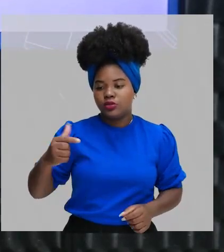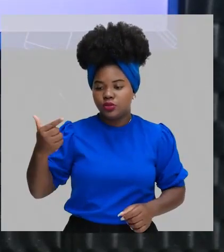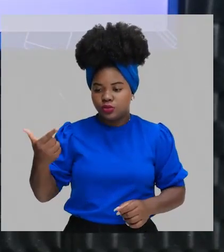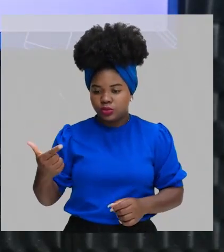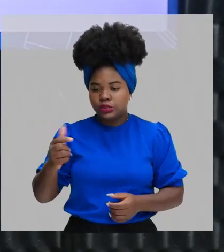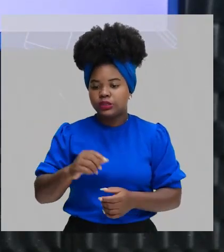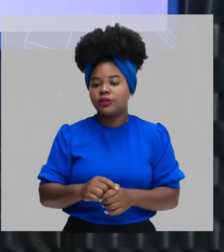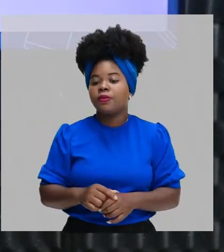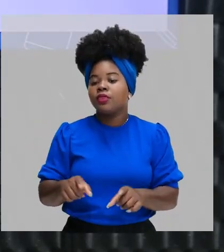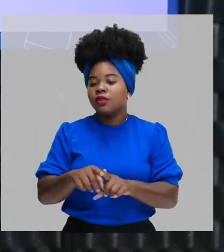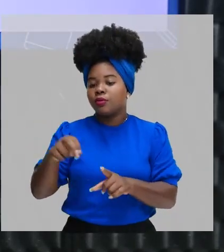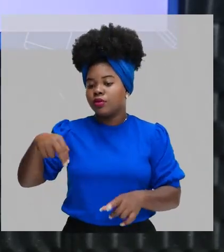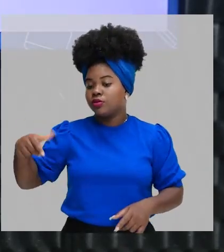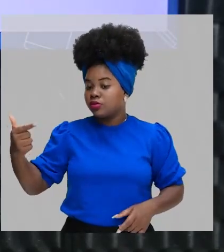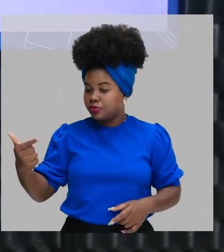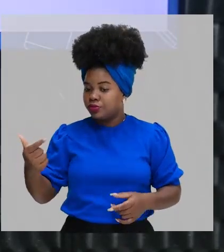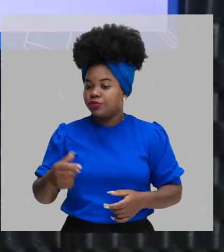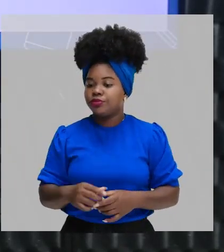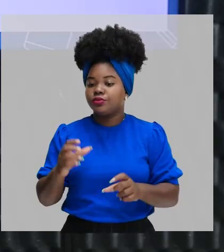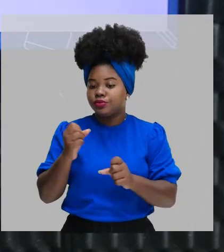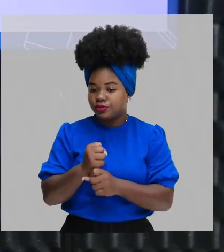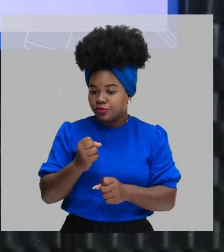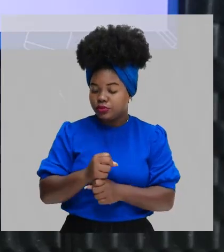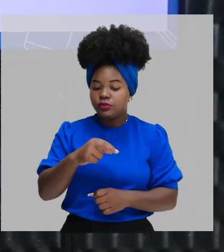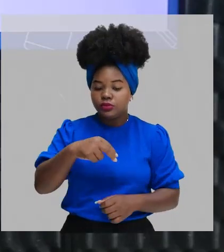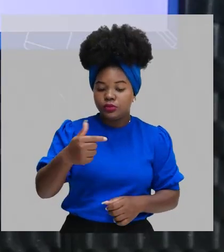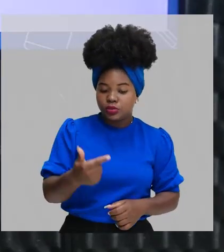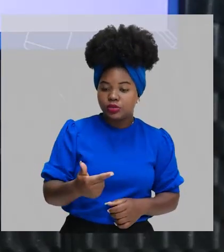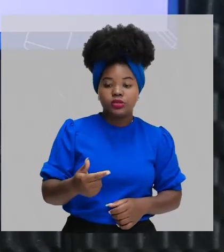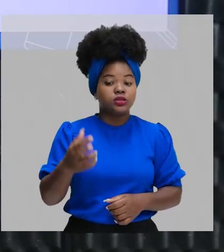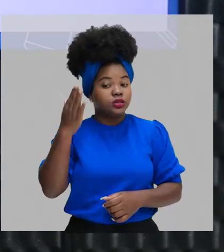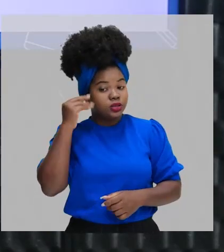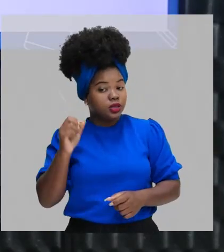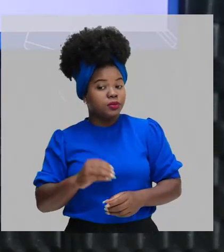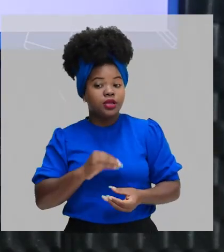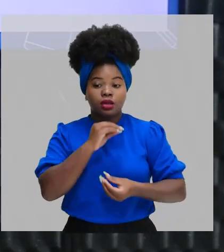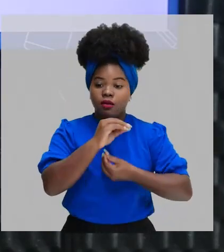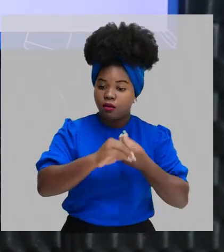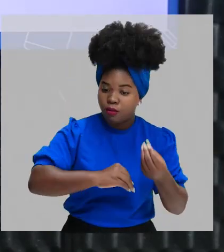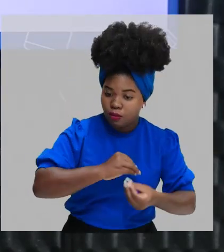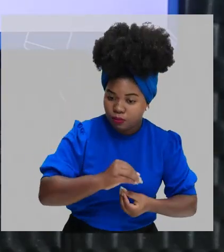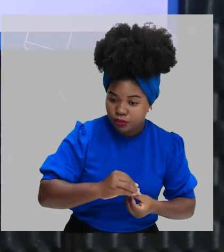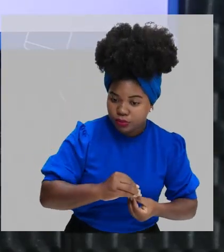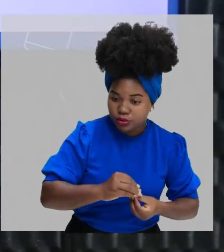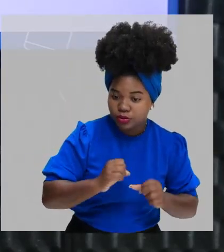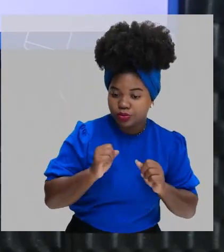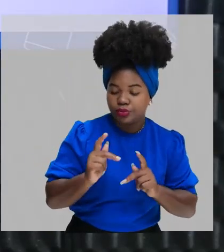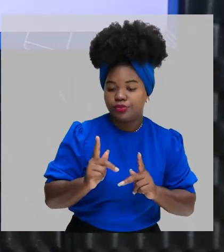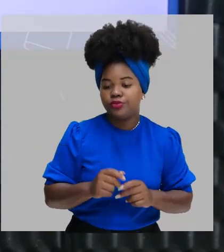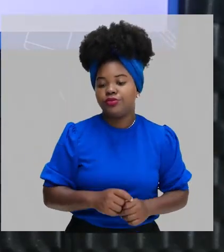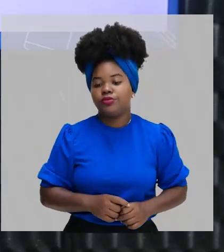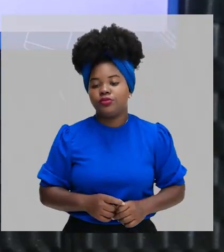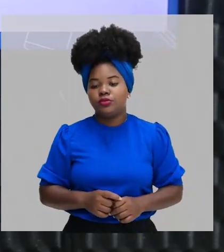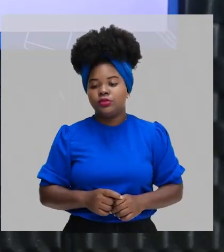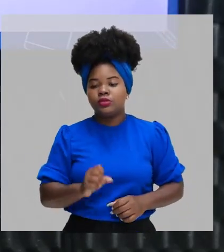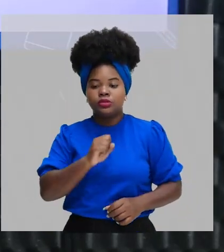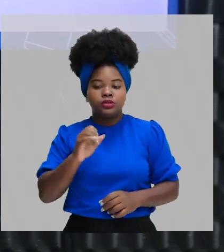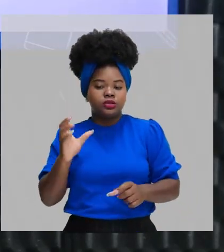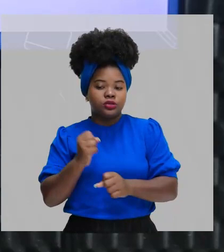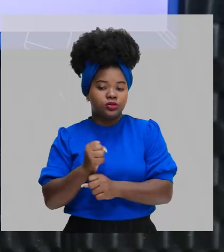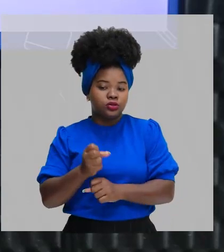do nitrogênio, que o nitrogênio sabemos que ele não reage, certo? Ele não reage. Então, se a gente